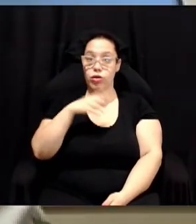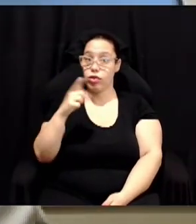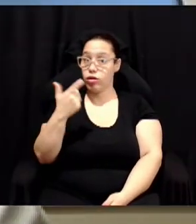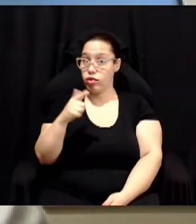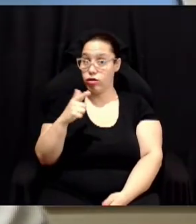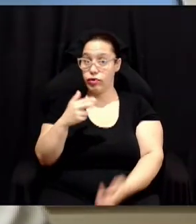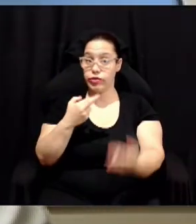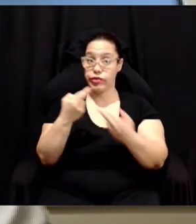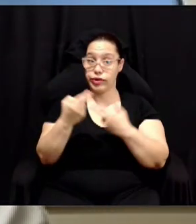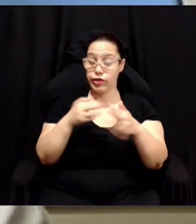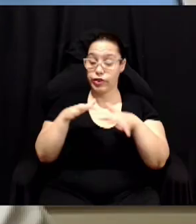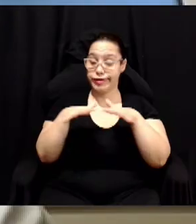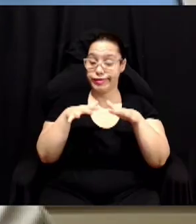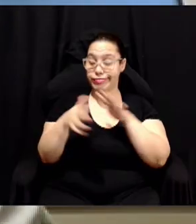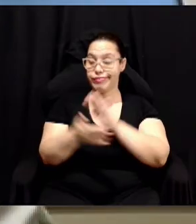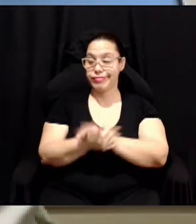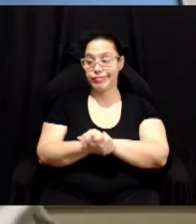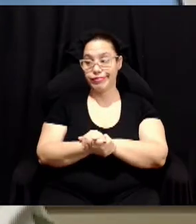movimento, que são